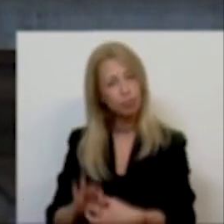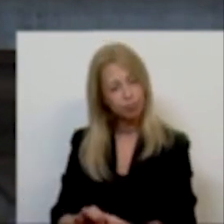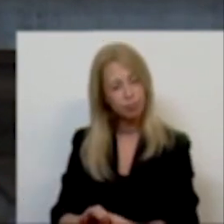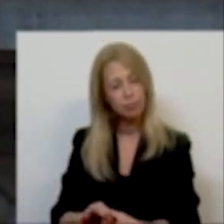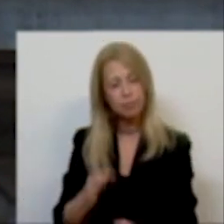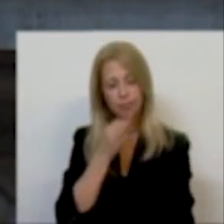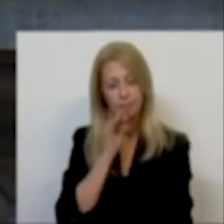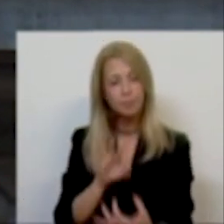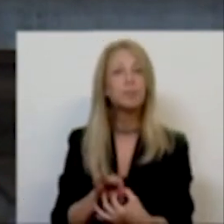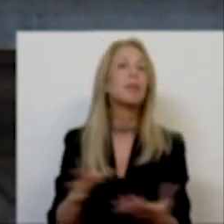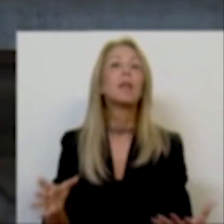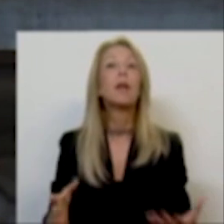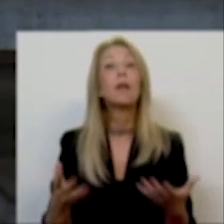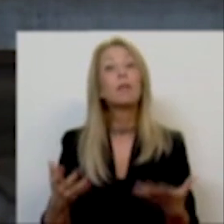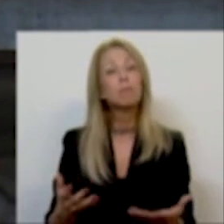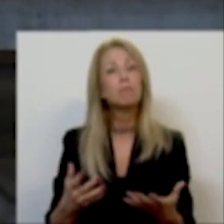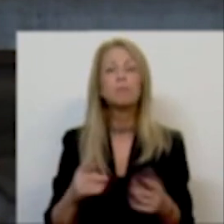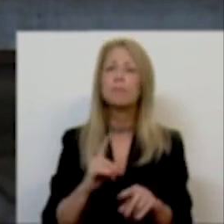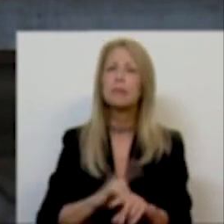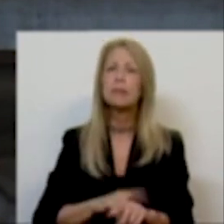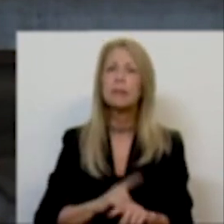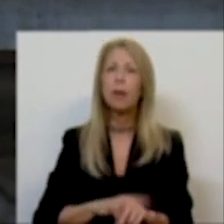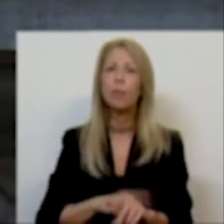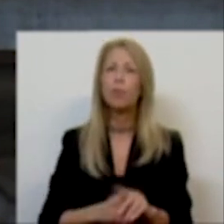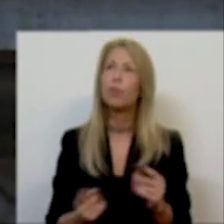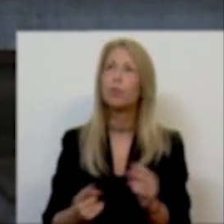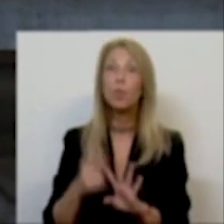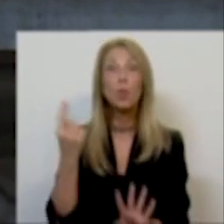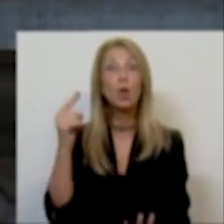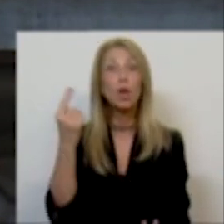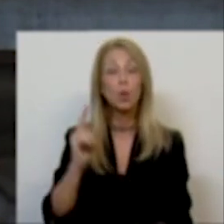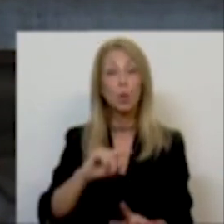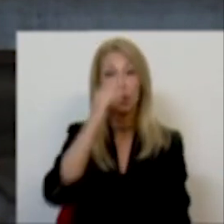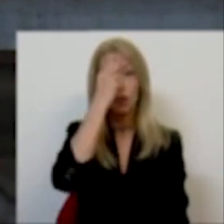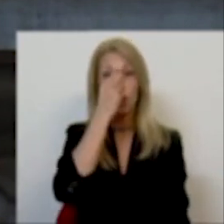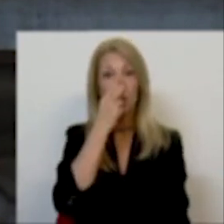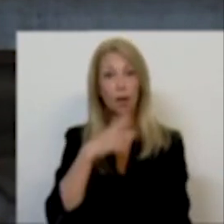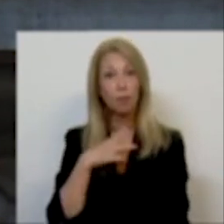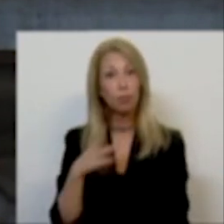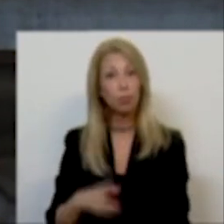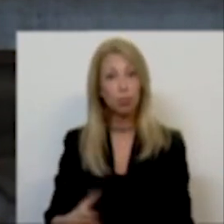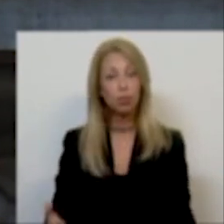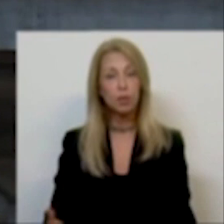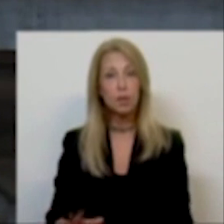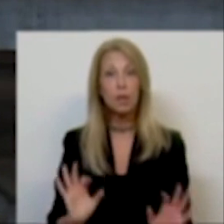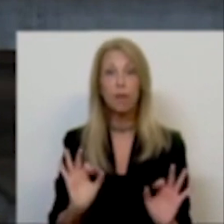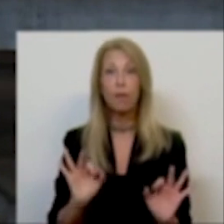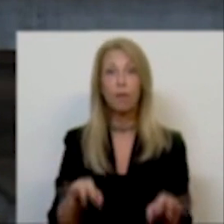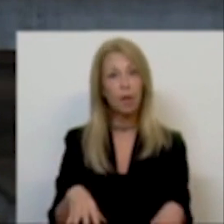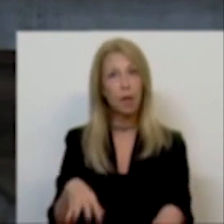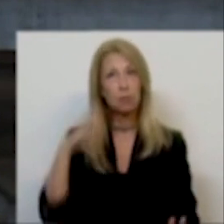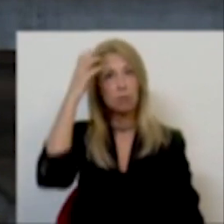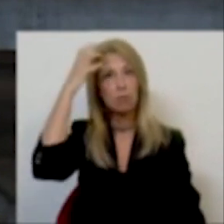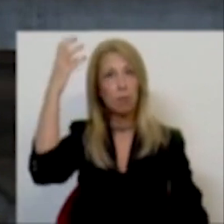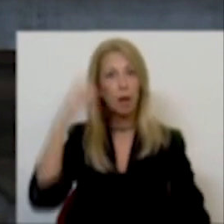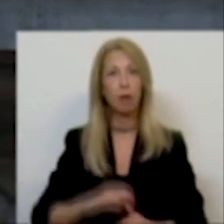Evocamos esse momento singular na história portuguesa de fim do Império, de